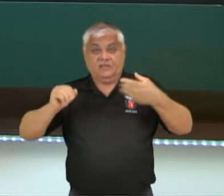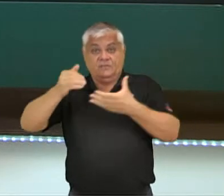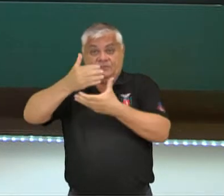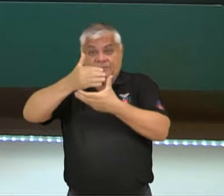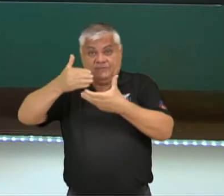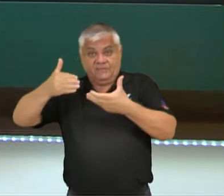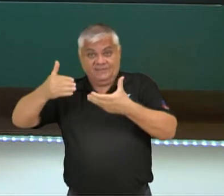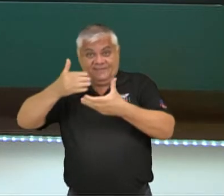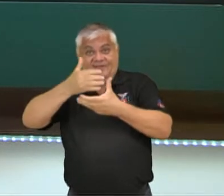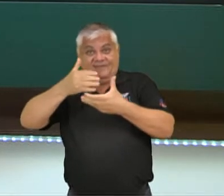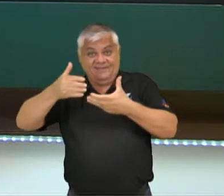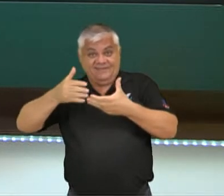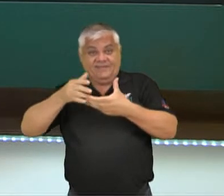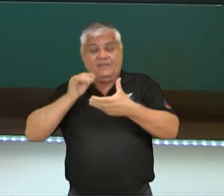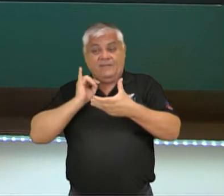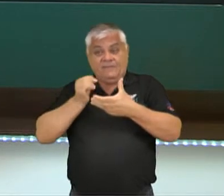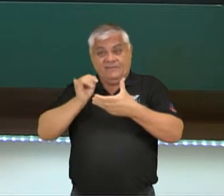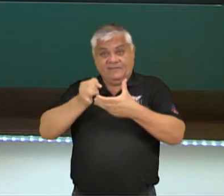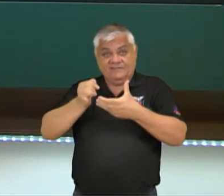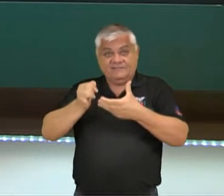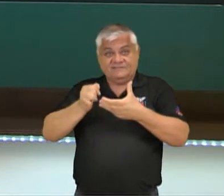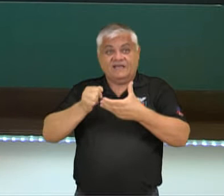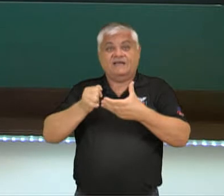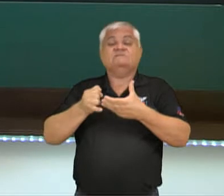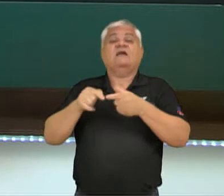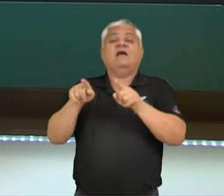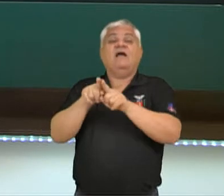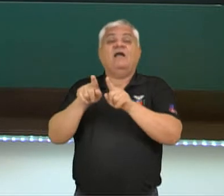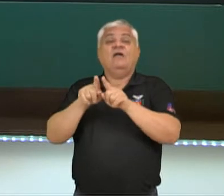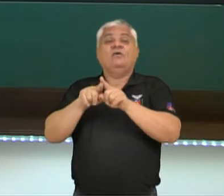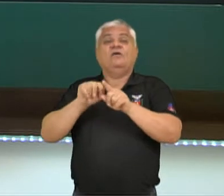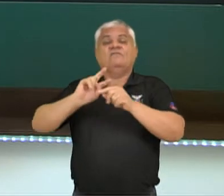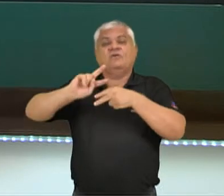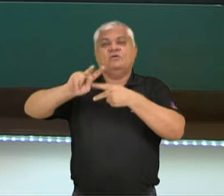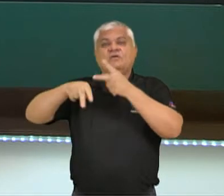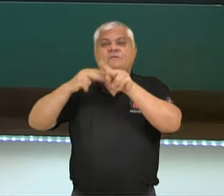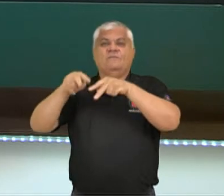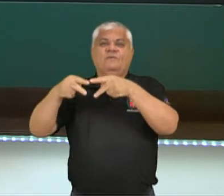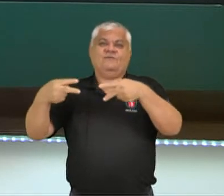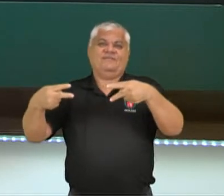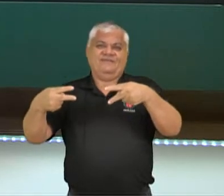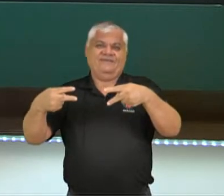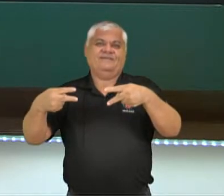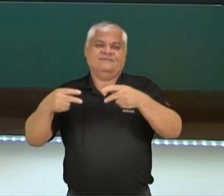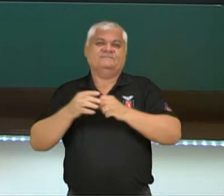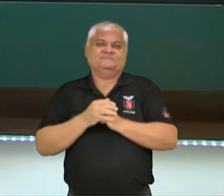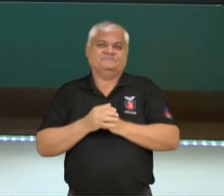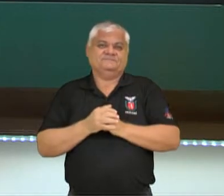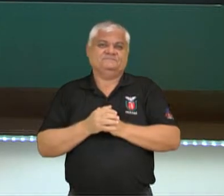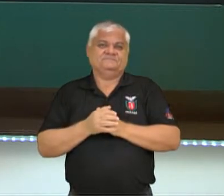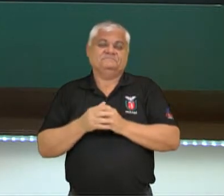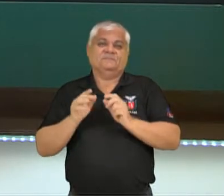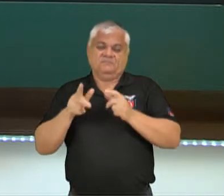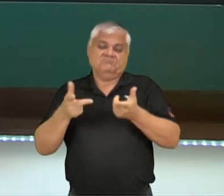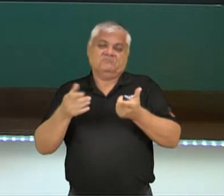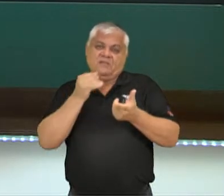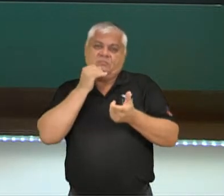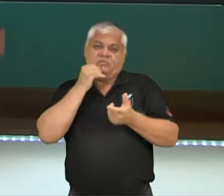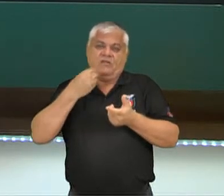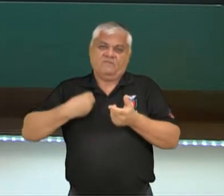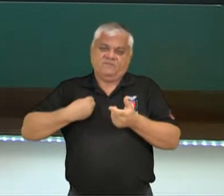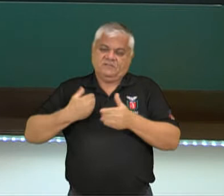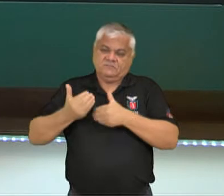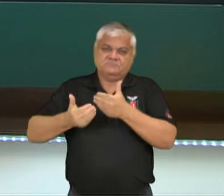ó. O RNA traz a mensagem do DNA e agora eu vou traduzir essa mensagem numa proteína, botando a vida para